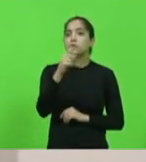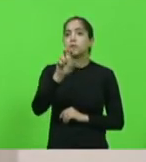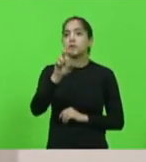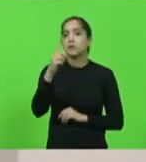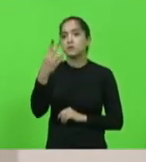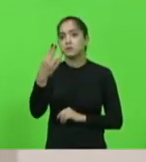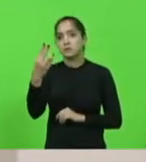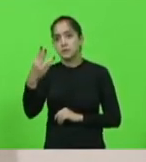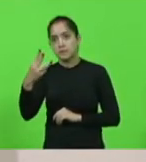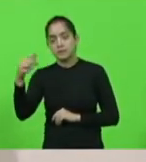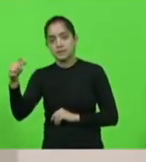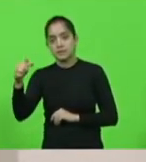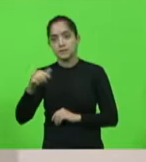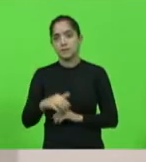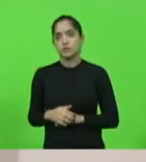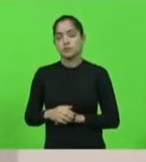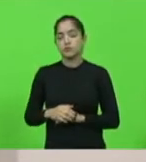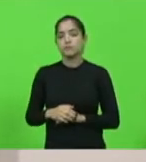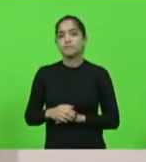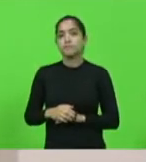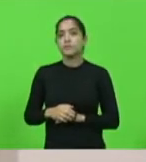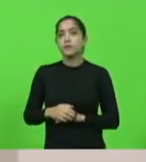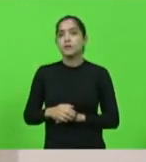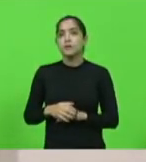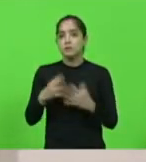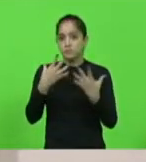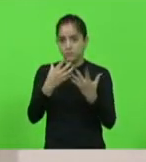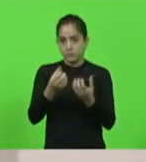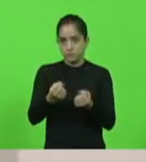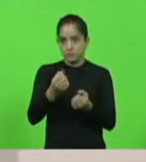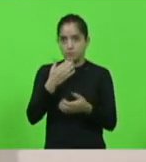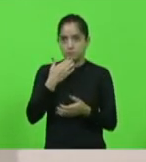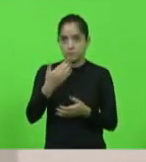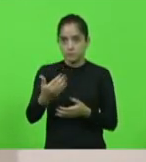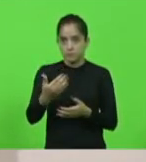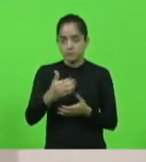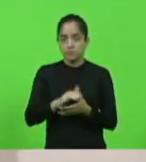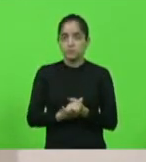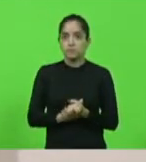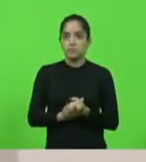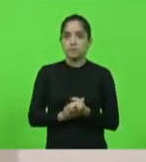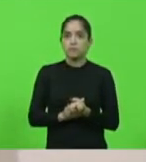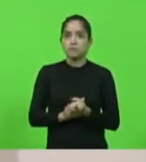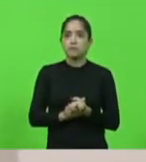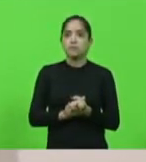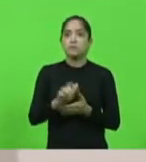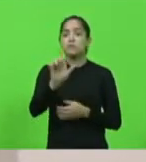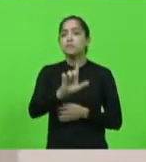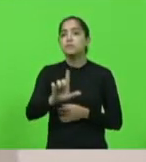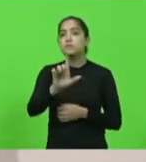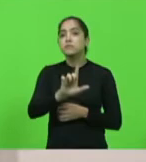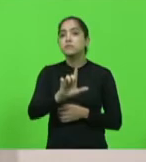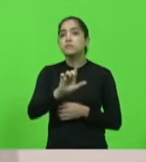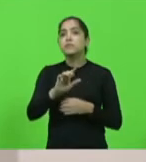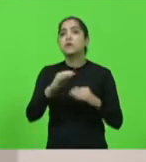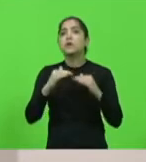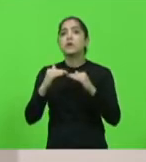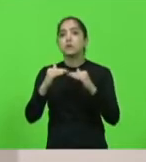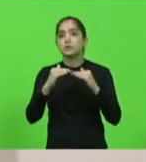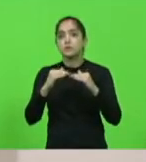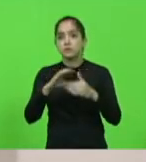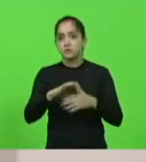1537/2021. Ato contínuo, senhor presidente, atendendo à solicitação da Academia Catarinense de Letras, com aquiescência dos líderes